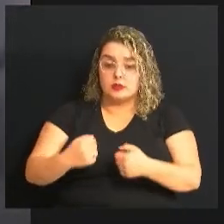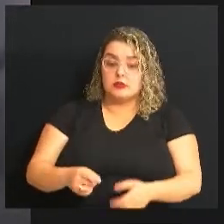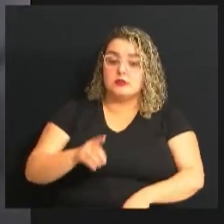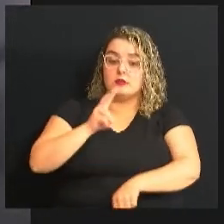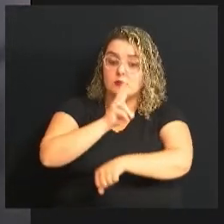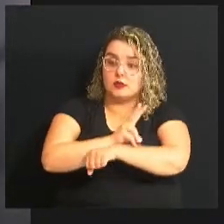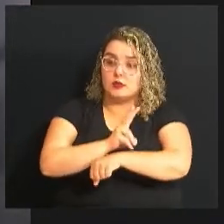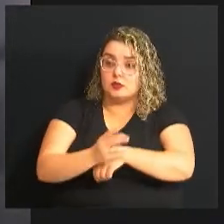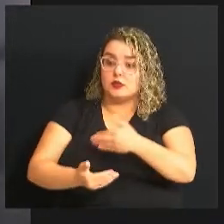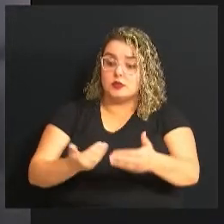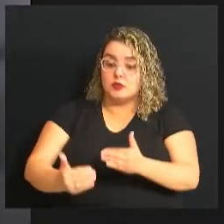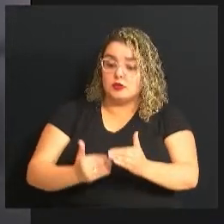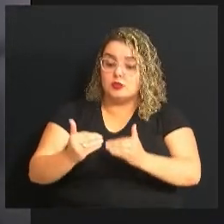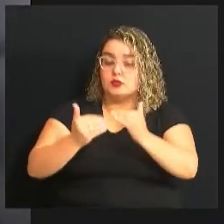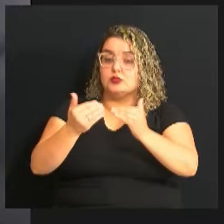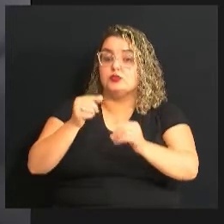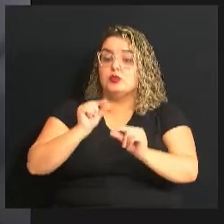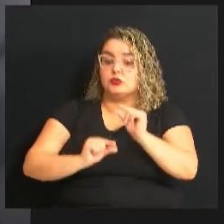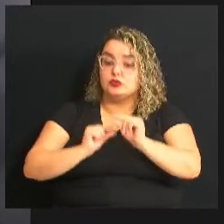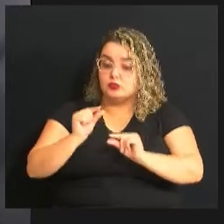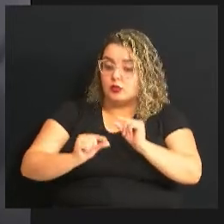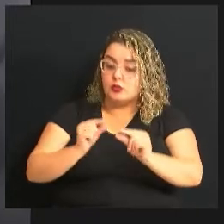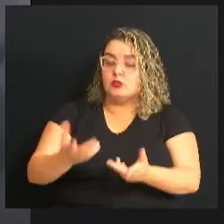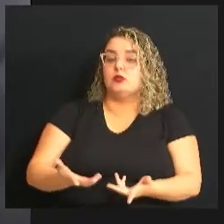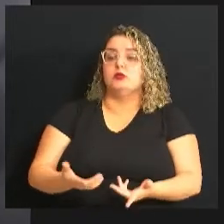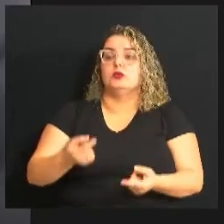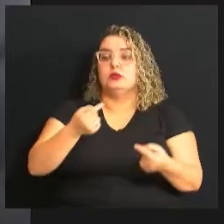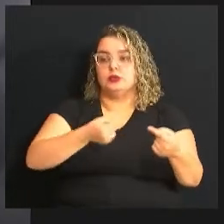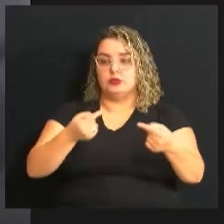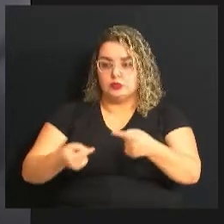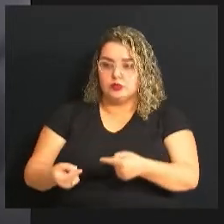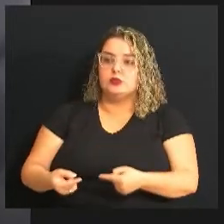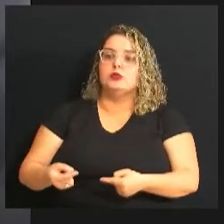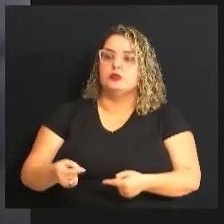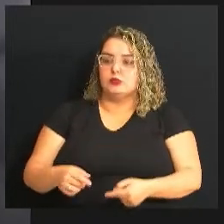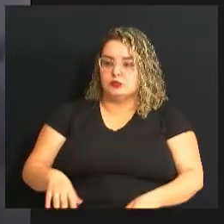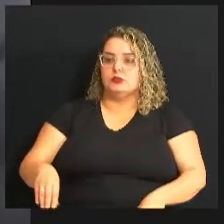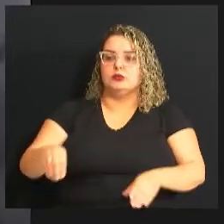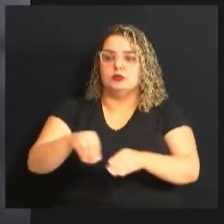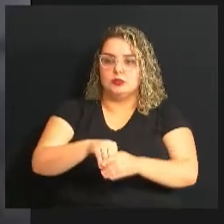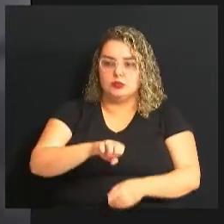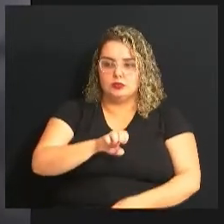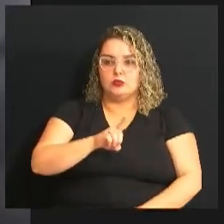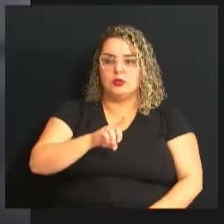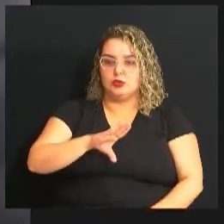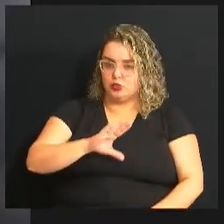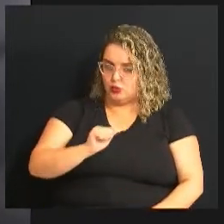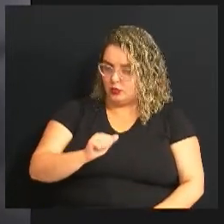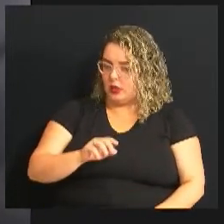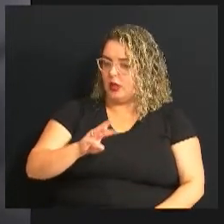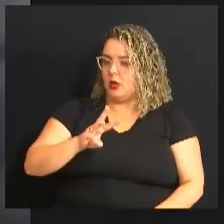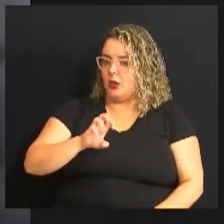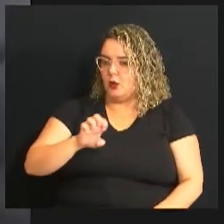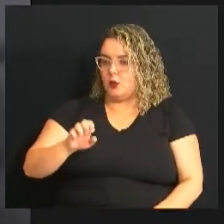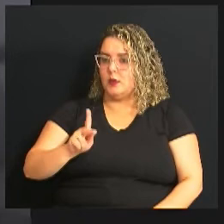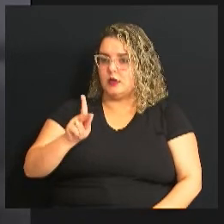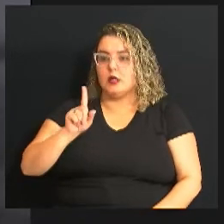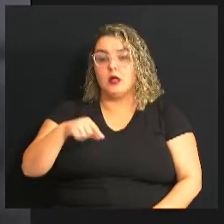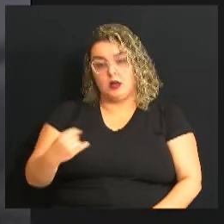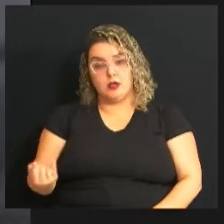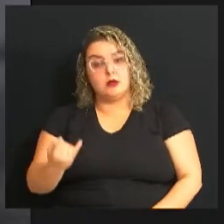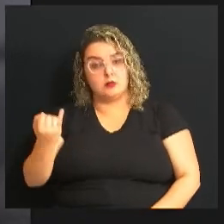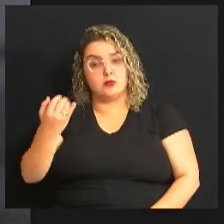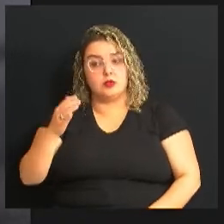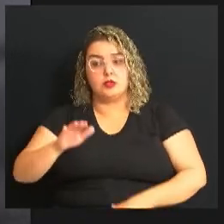e construída, é algo que nós vamos discutir também num painel dentro do EducaWeek. Isso é muito importante. Mesmo aqueles que, porventura,